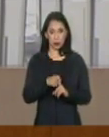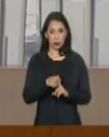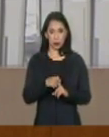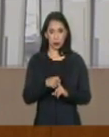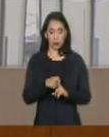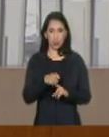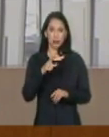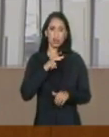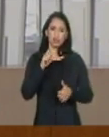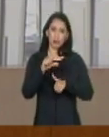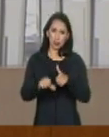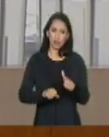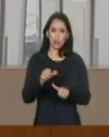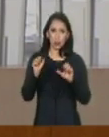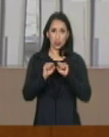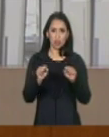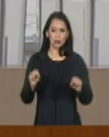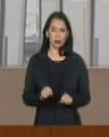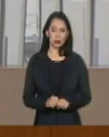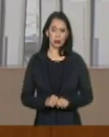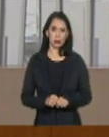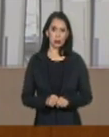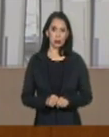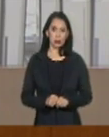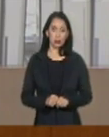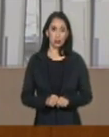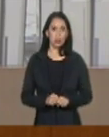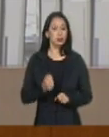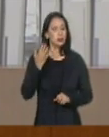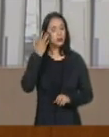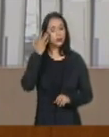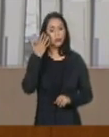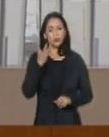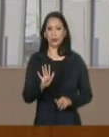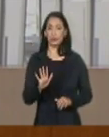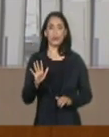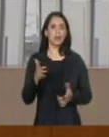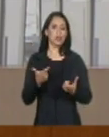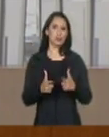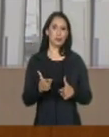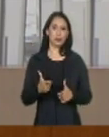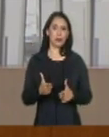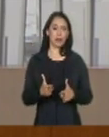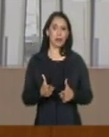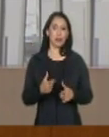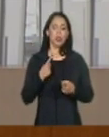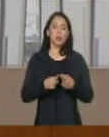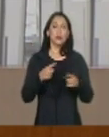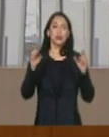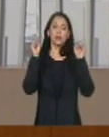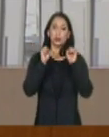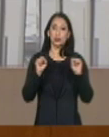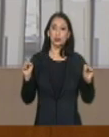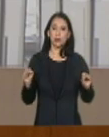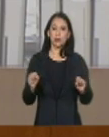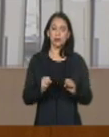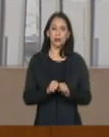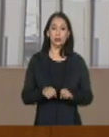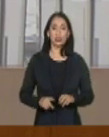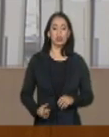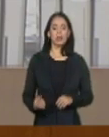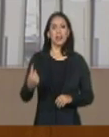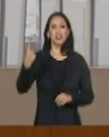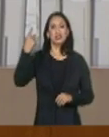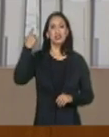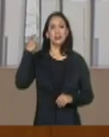Temos que mudar esse sistema. Não há dúvida disso. E esse sistema, desde da